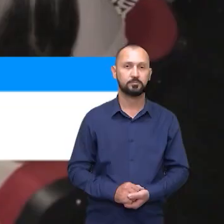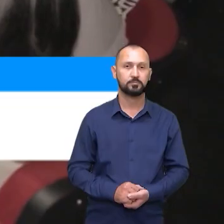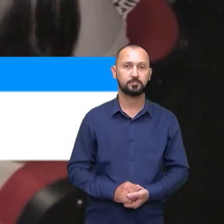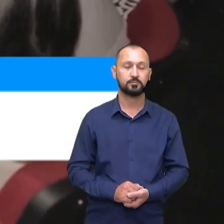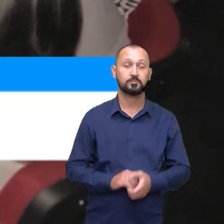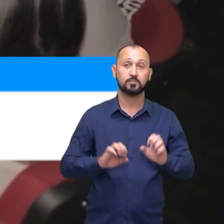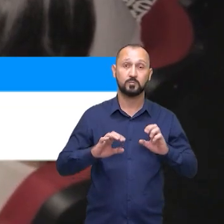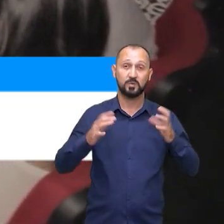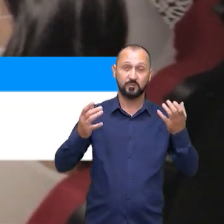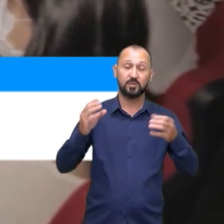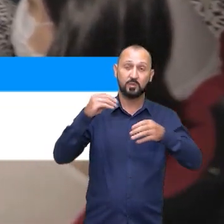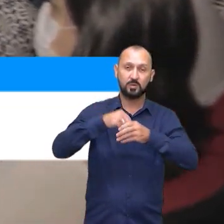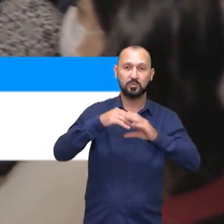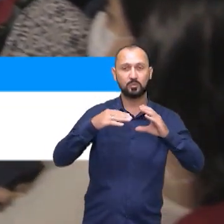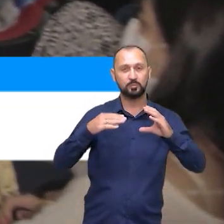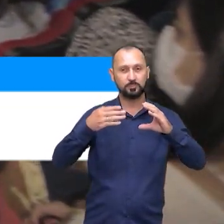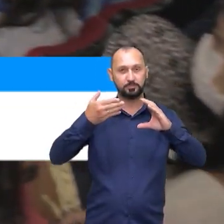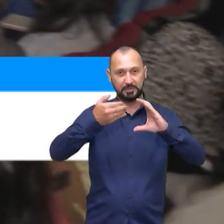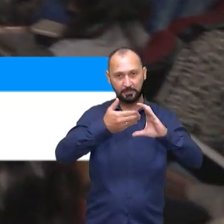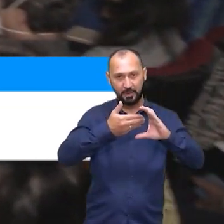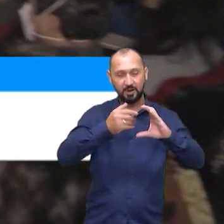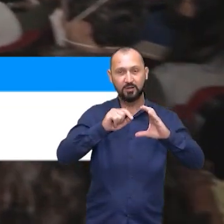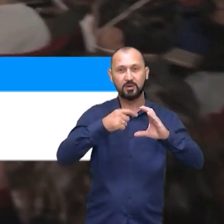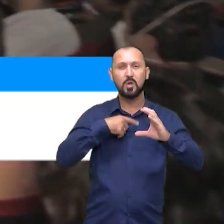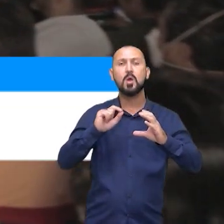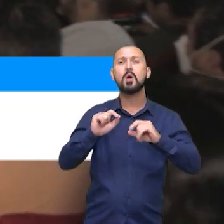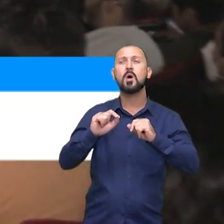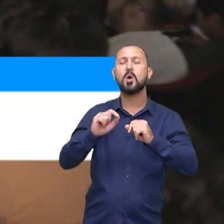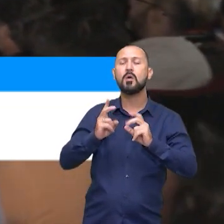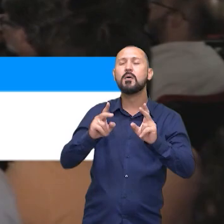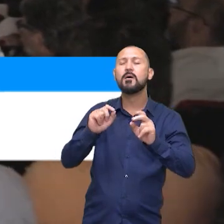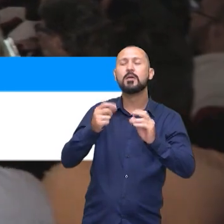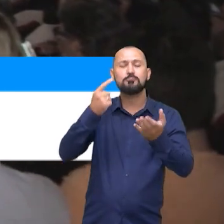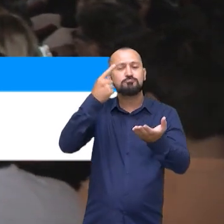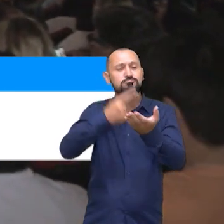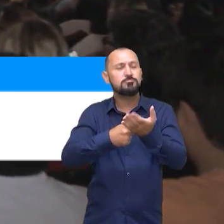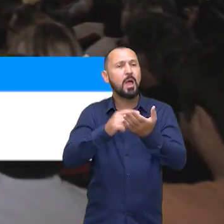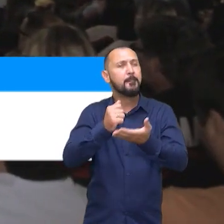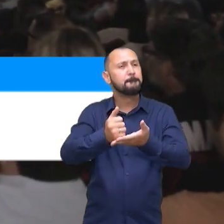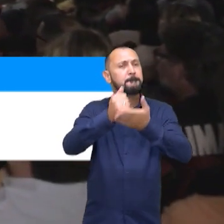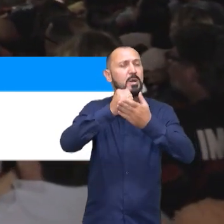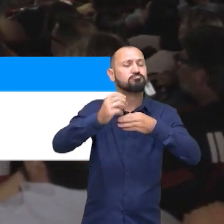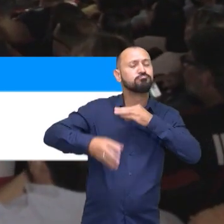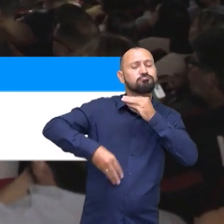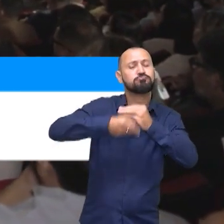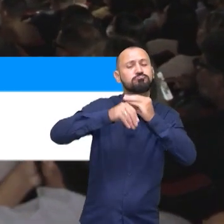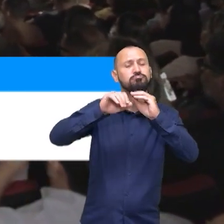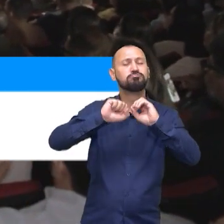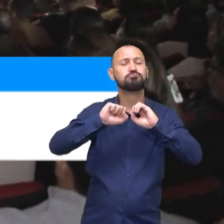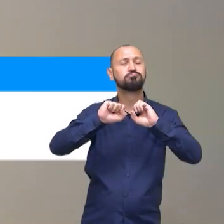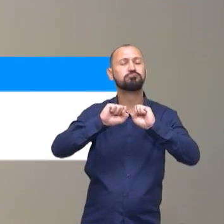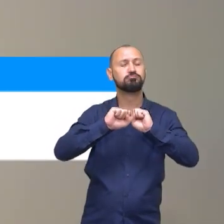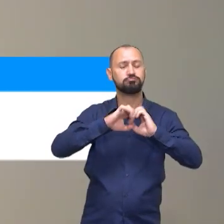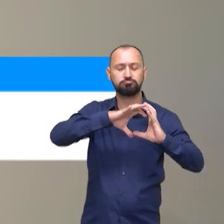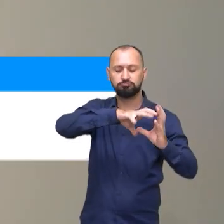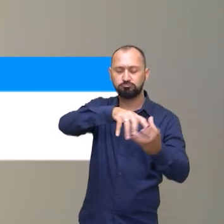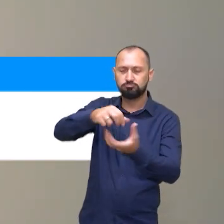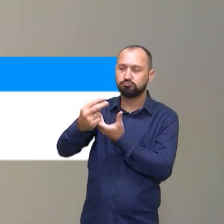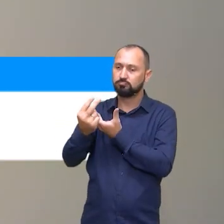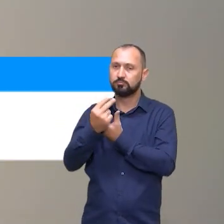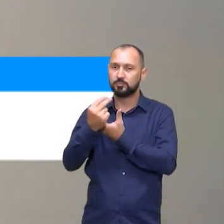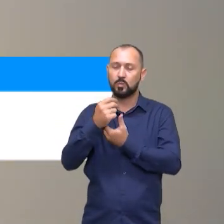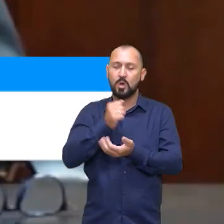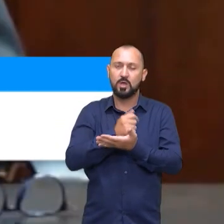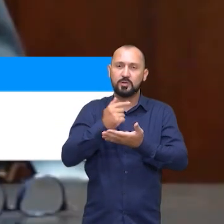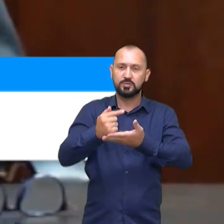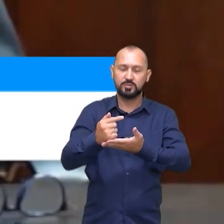mundial. Evento no Bioparque Pantanal reforçou o compromisso do Estado de Mato Grosso do Sul com a sustentabilidade em torno da Agenda